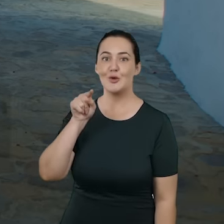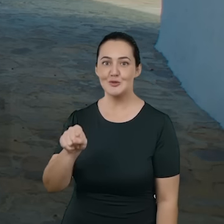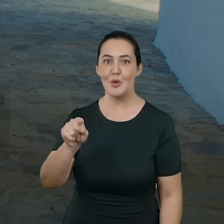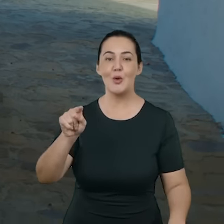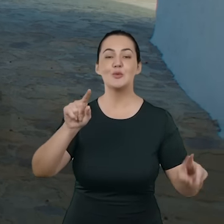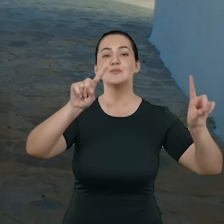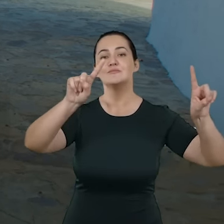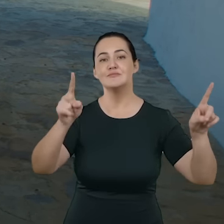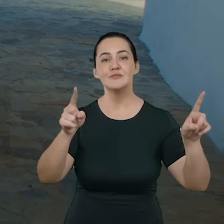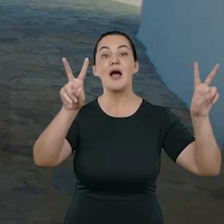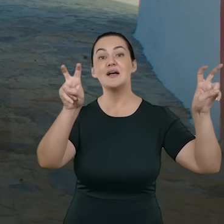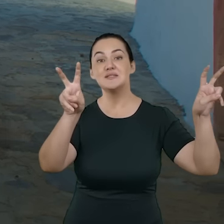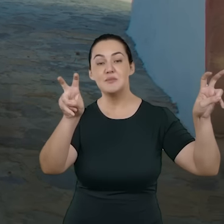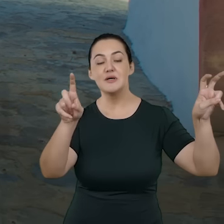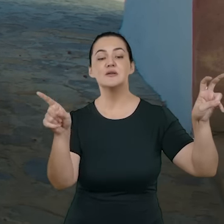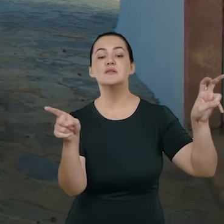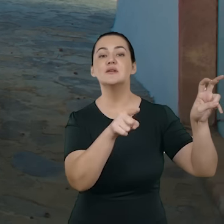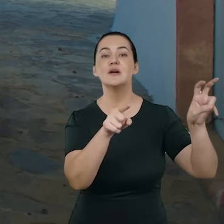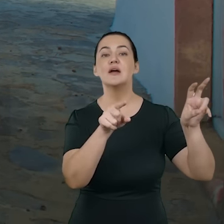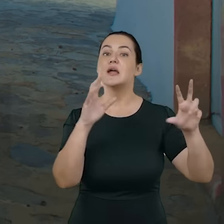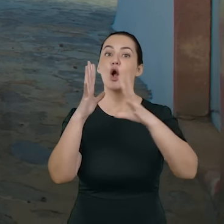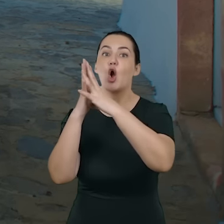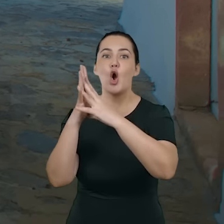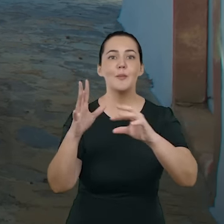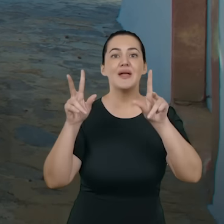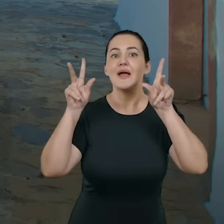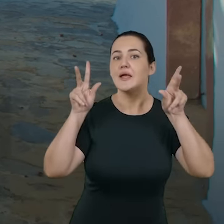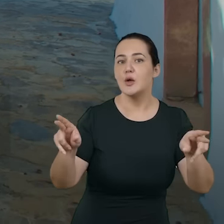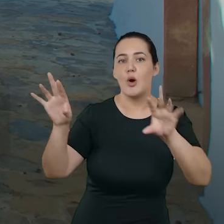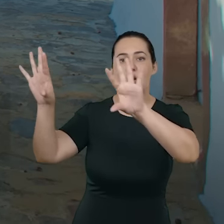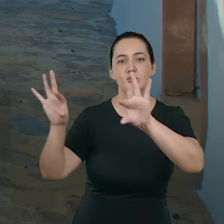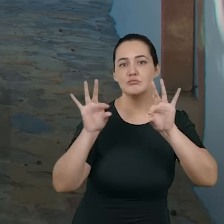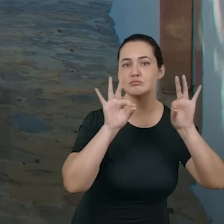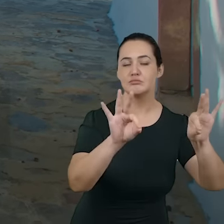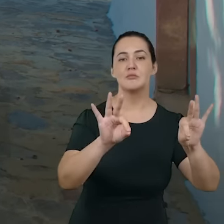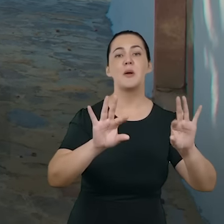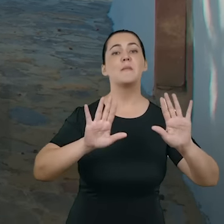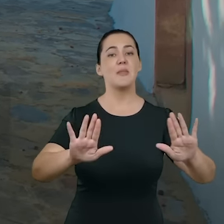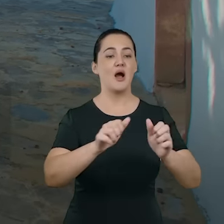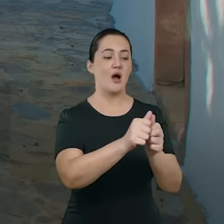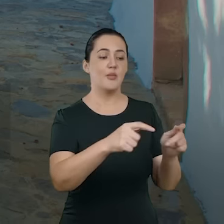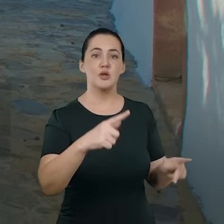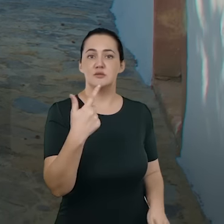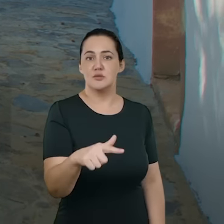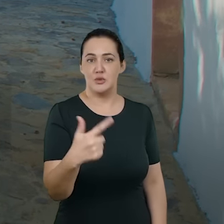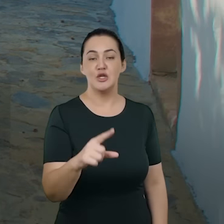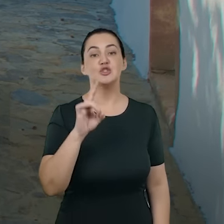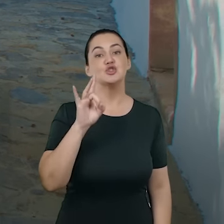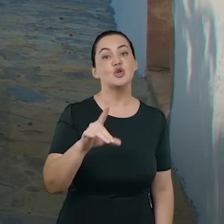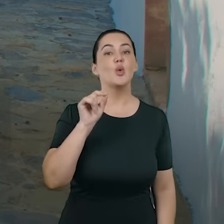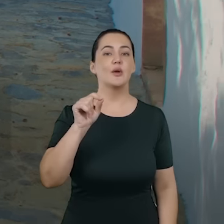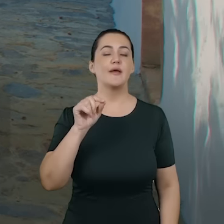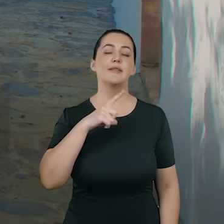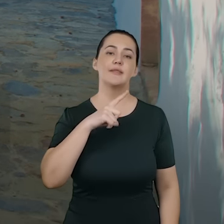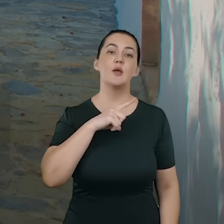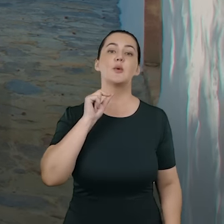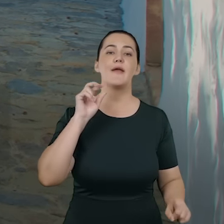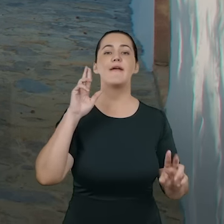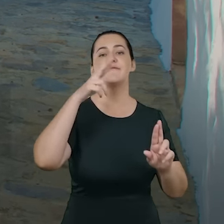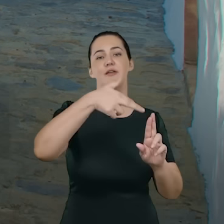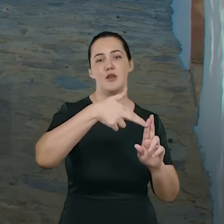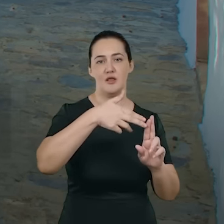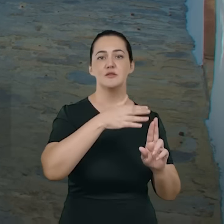aspas, cita-se o profeta. Não há isso no Apocalipse nenhuma vez, mas há muitas alusões ao Antigo Testamento. Tudo